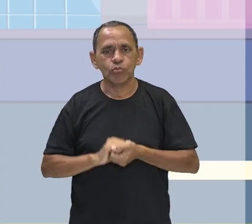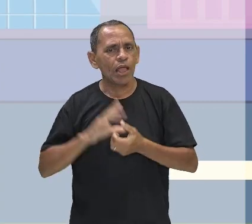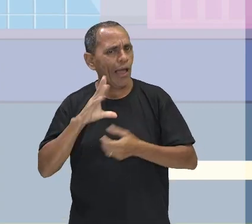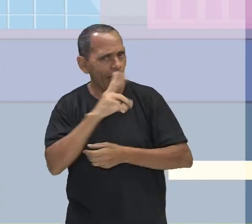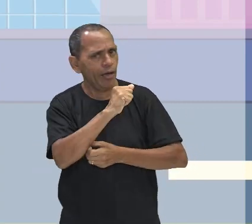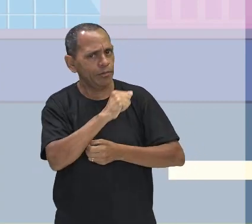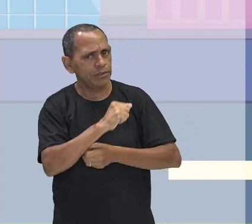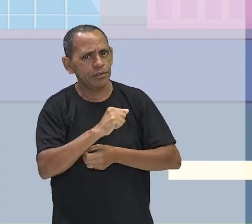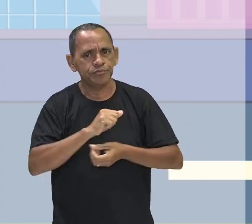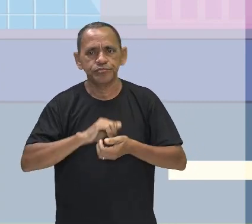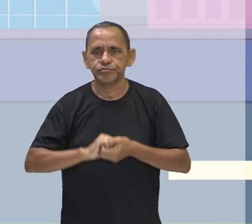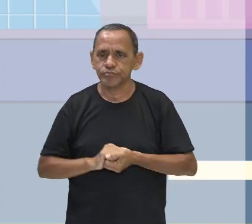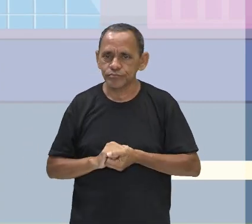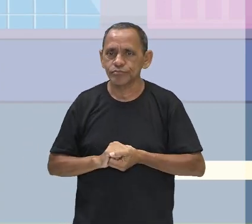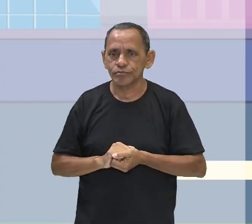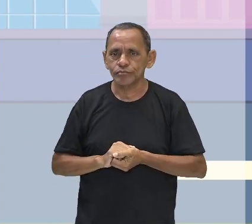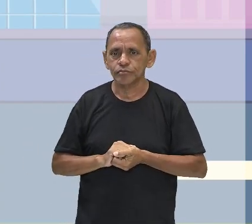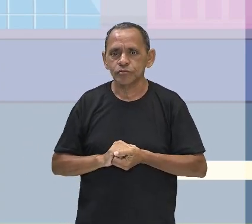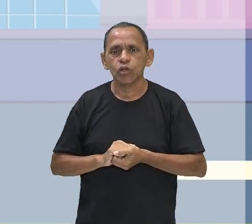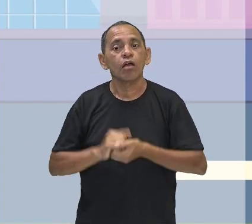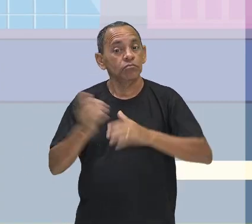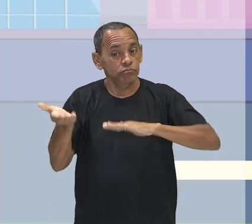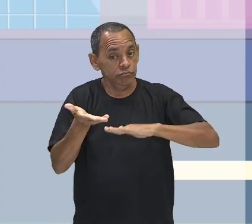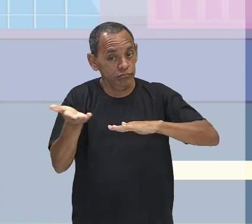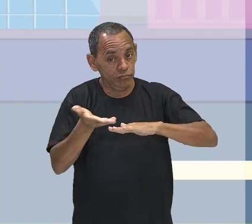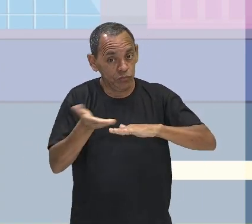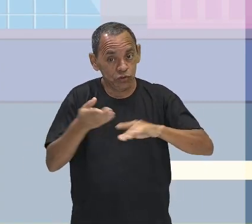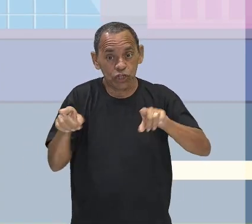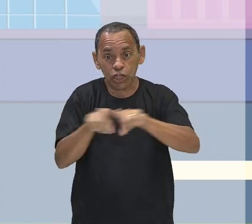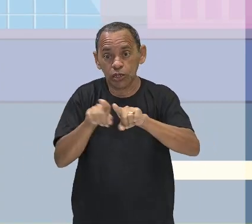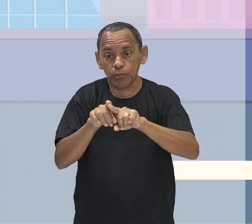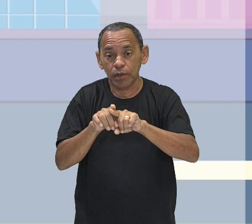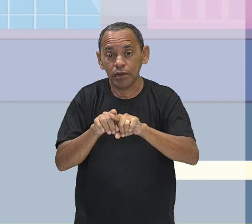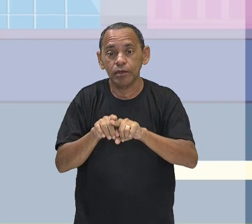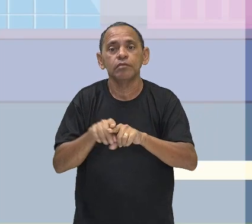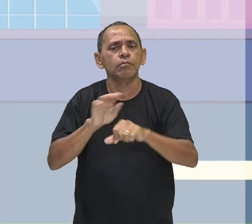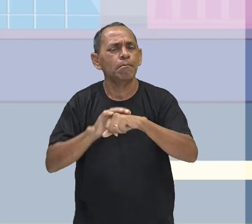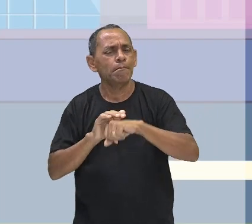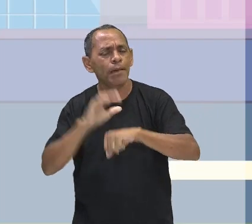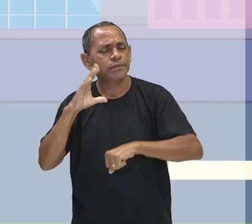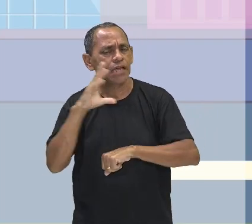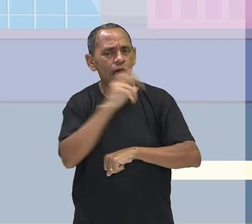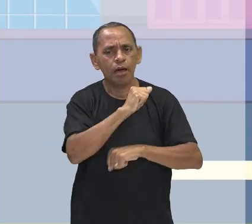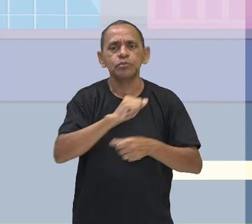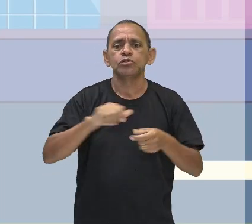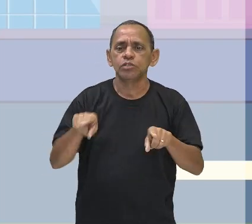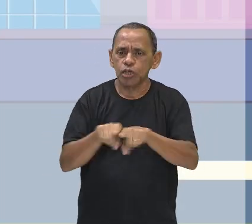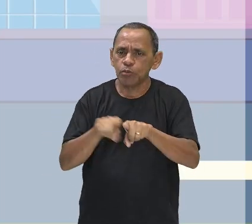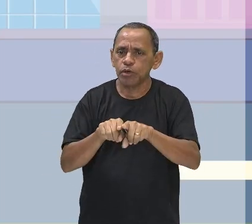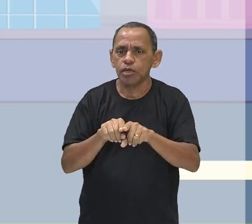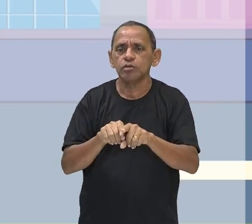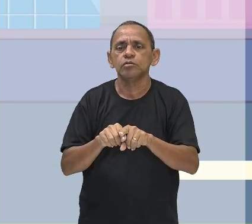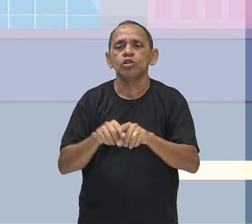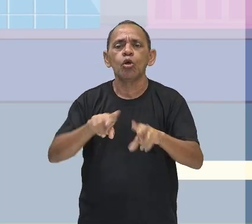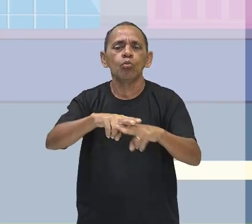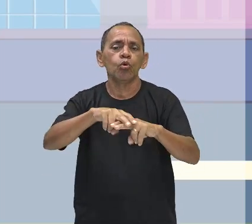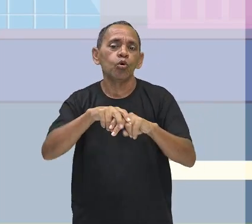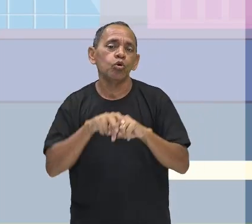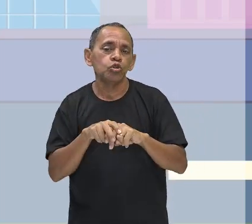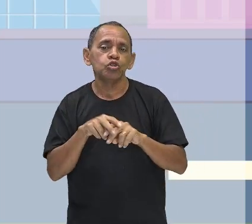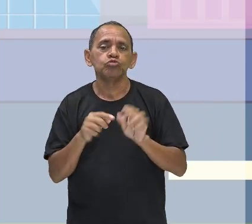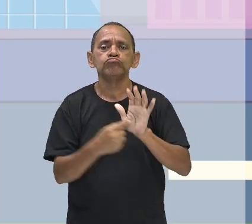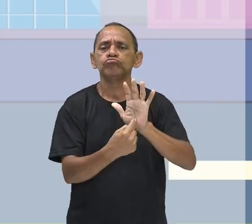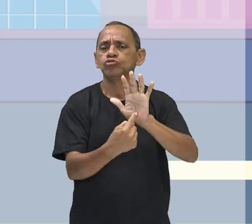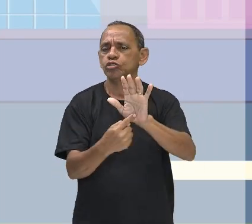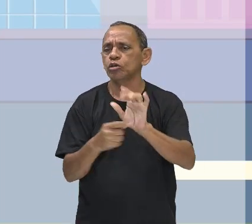rápida. E, na contemporaneidade, mais rápido ainda. É por isso que nós trouxemos aí uma